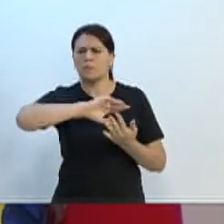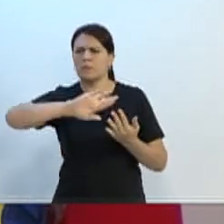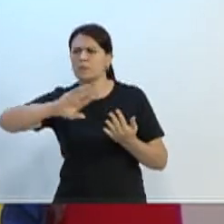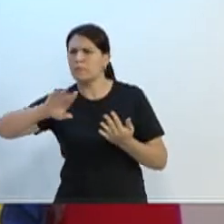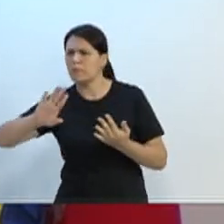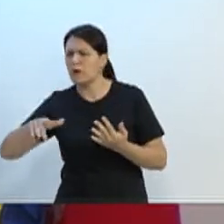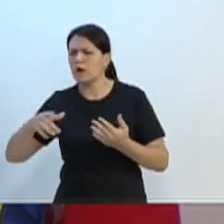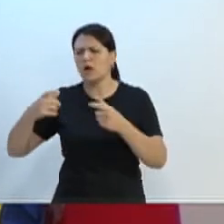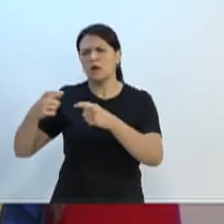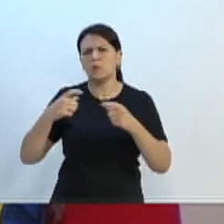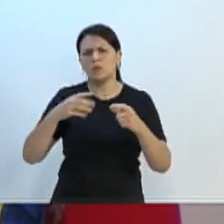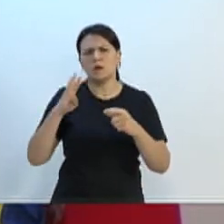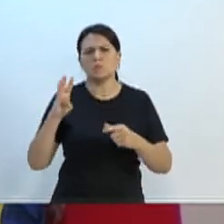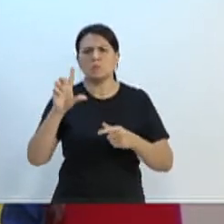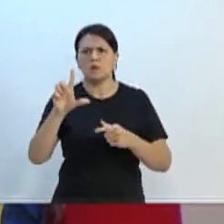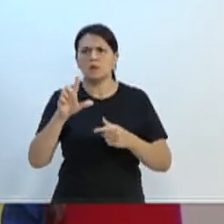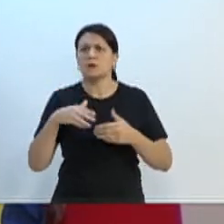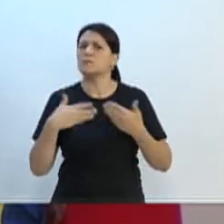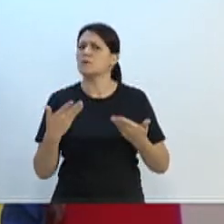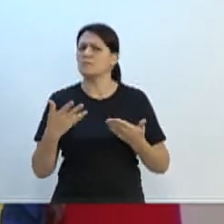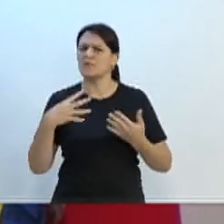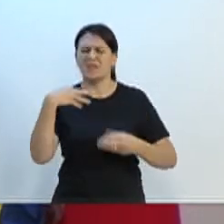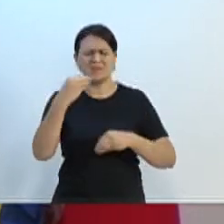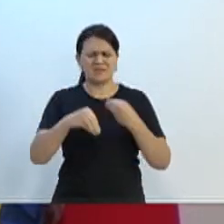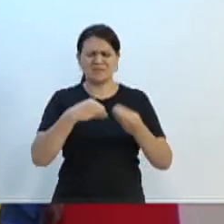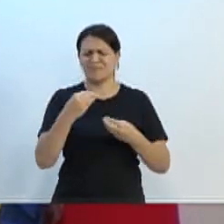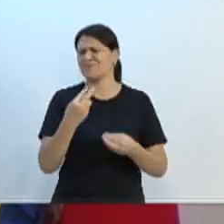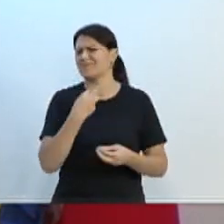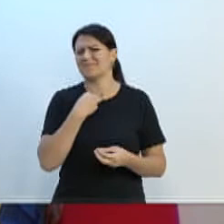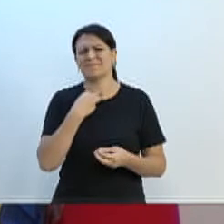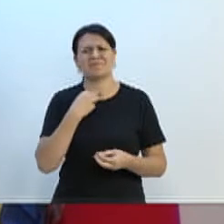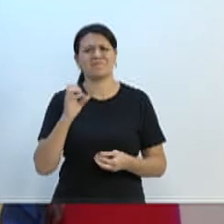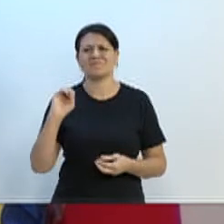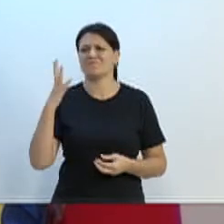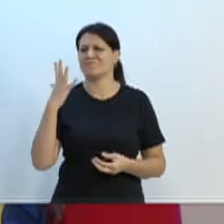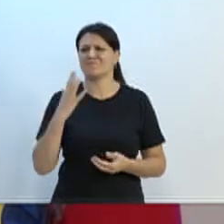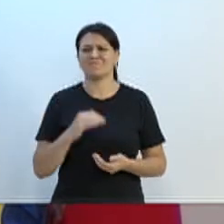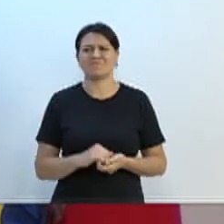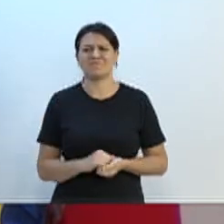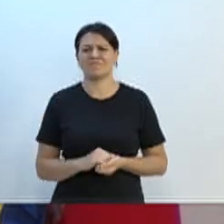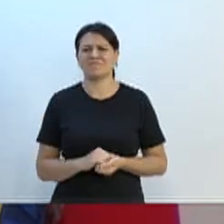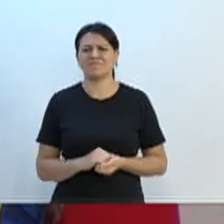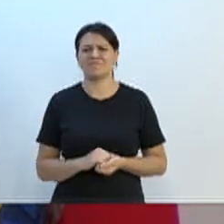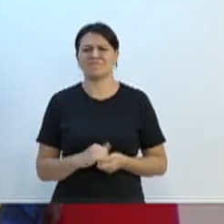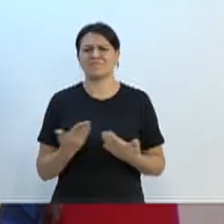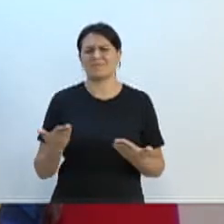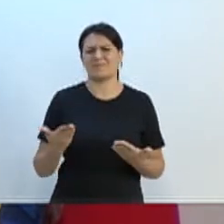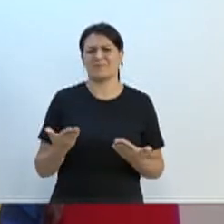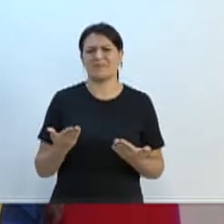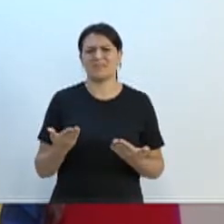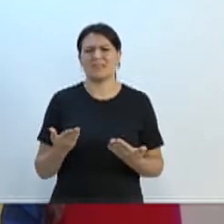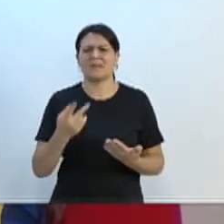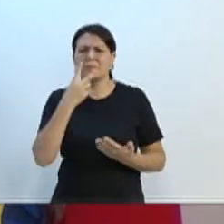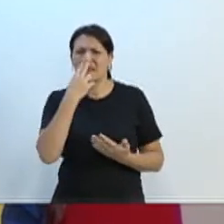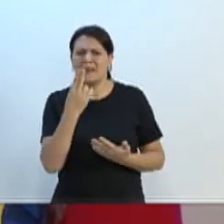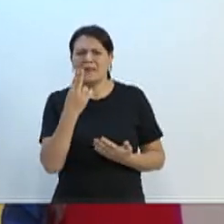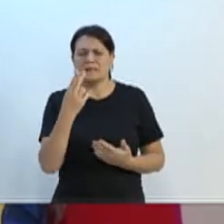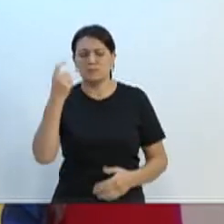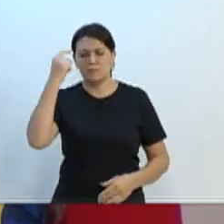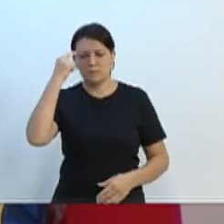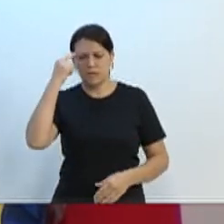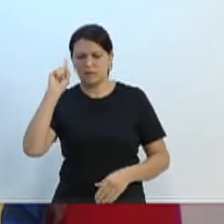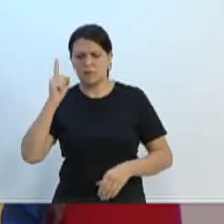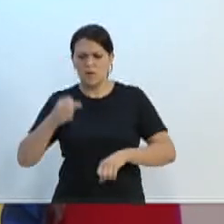cidade, essa mistura que não pode acontecer. É sair da razão e passar para a emoção.